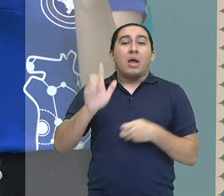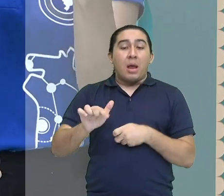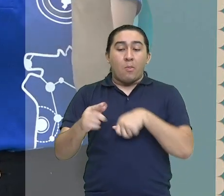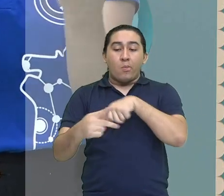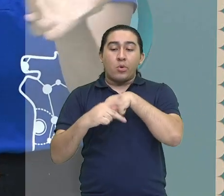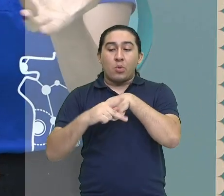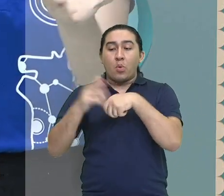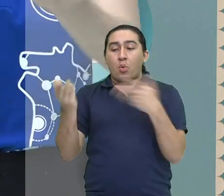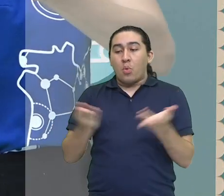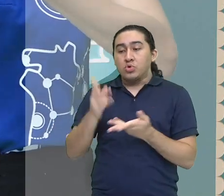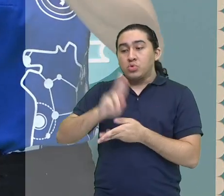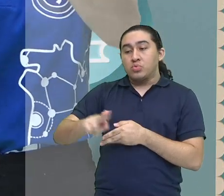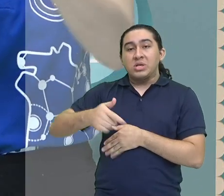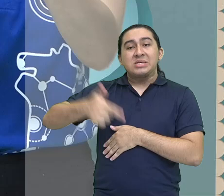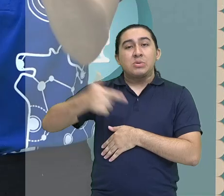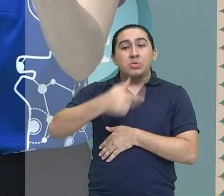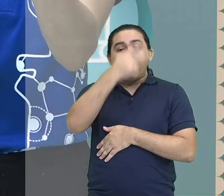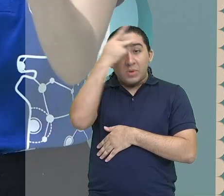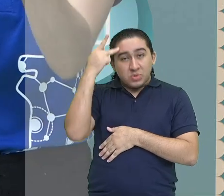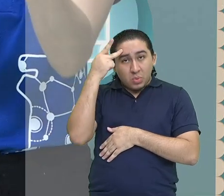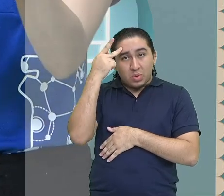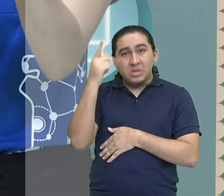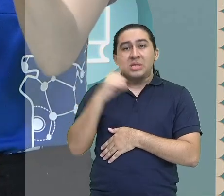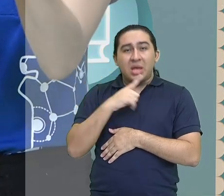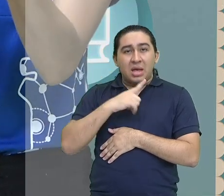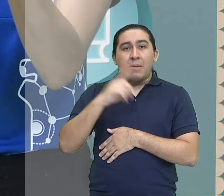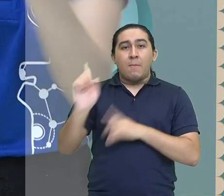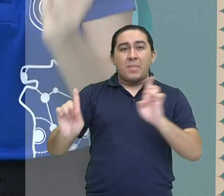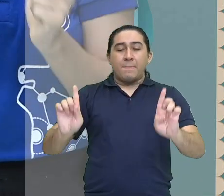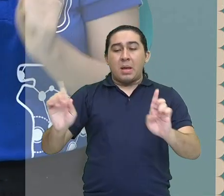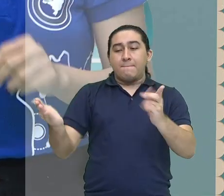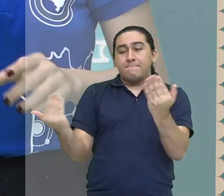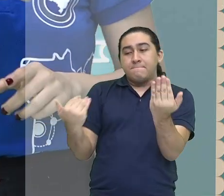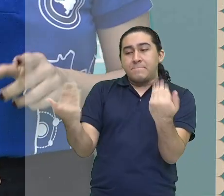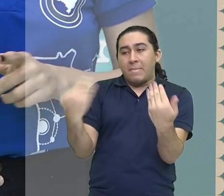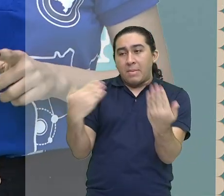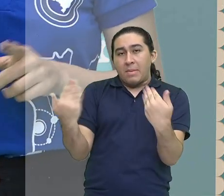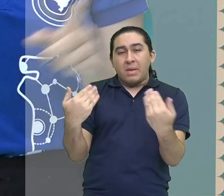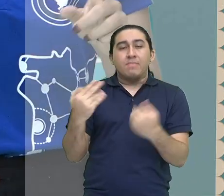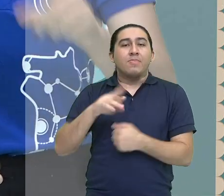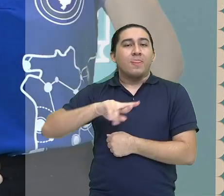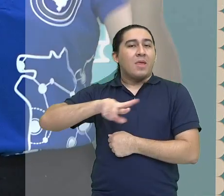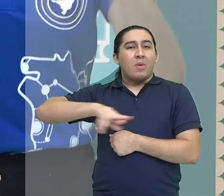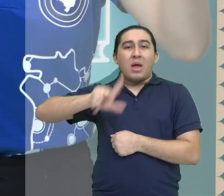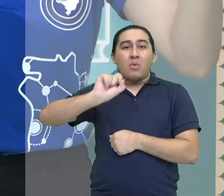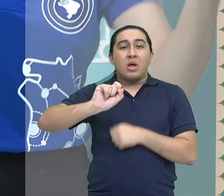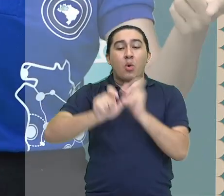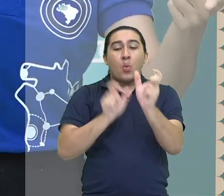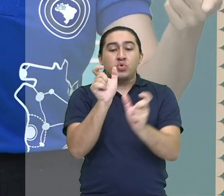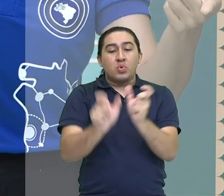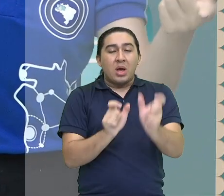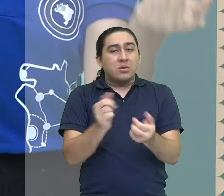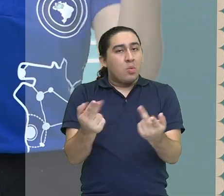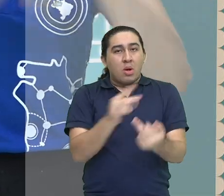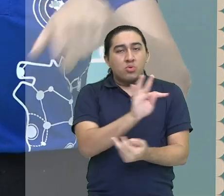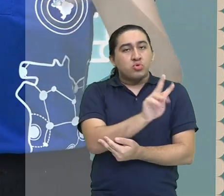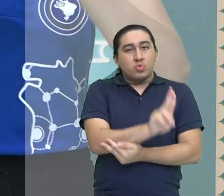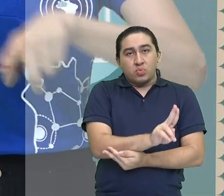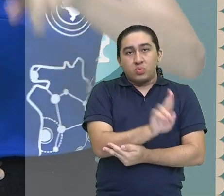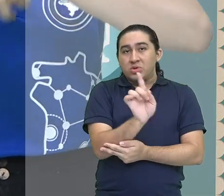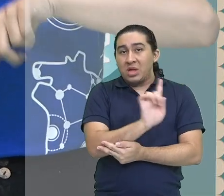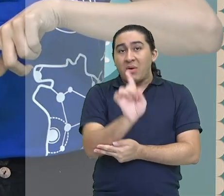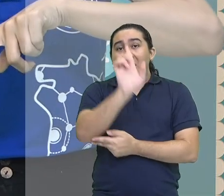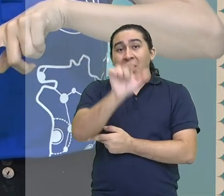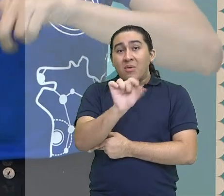utilizado como de segunda pessoa para falar com a pessoa, ele não é conjugado como o tu. Ele é